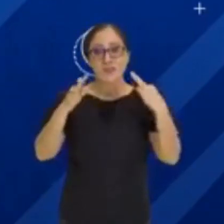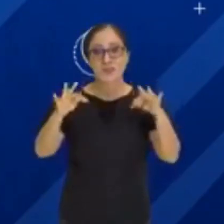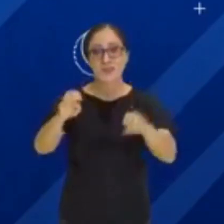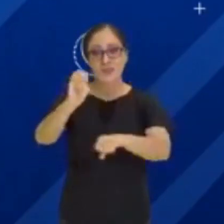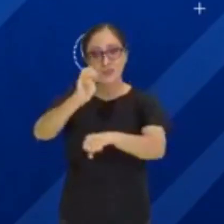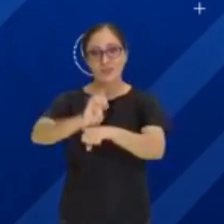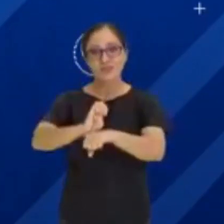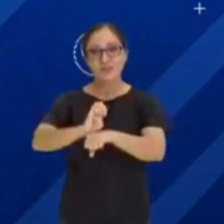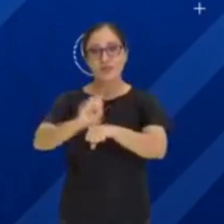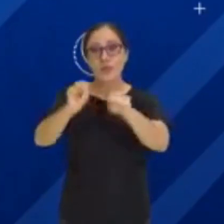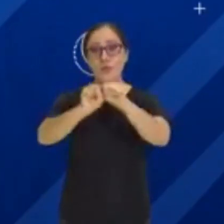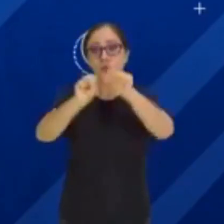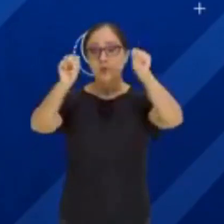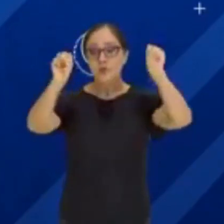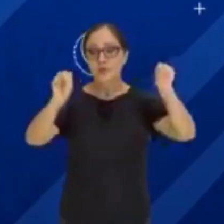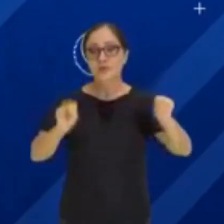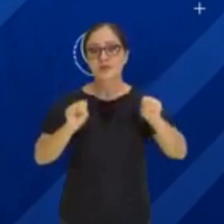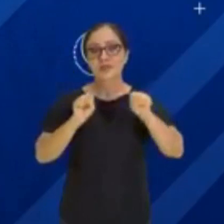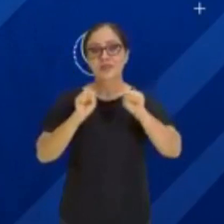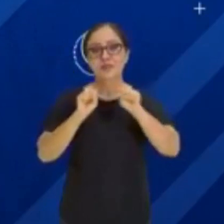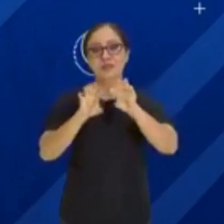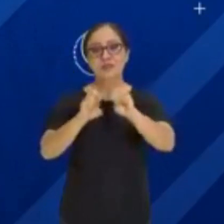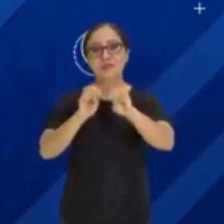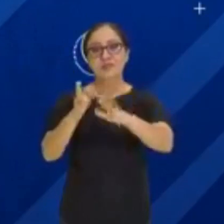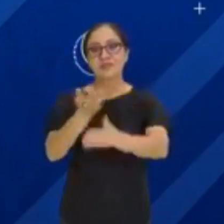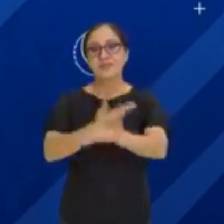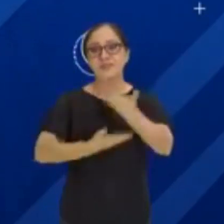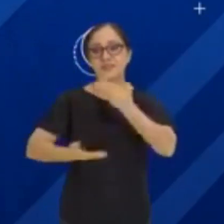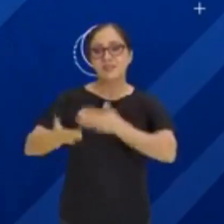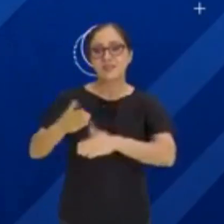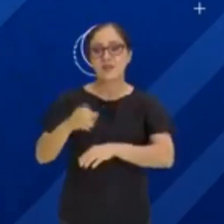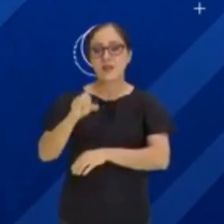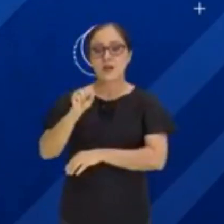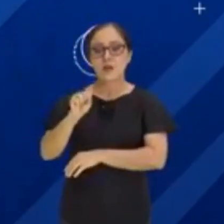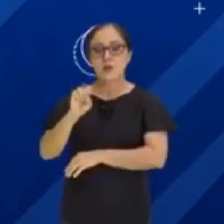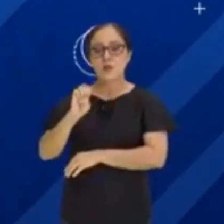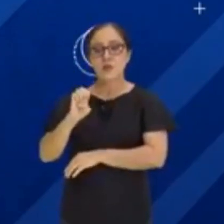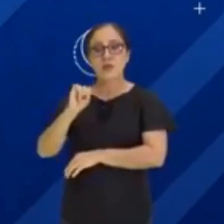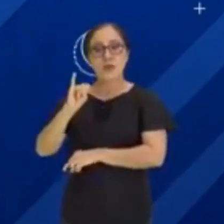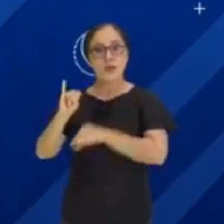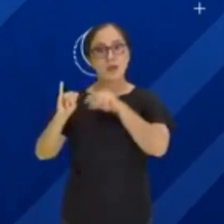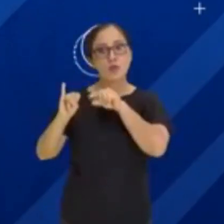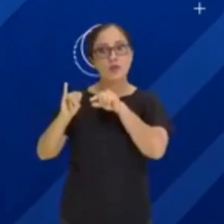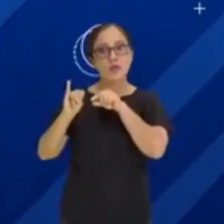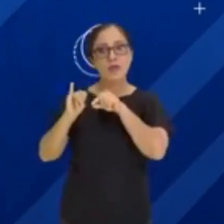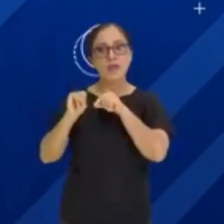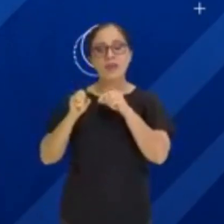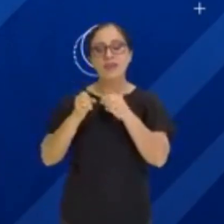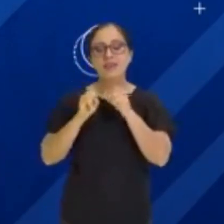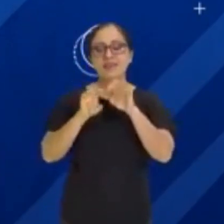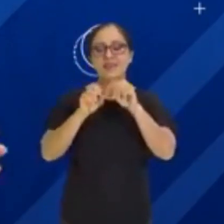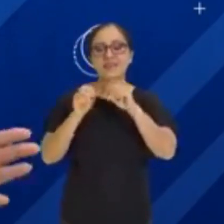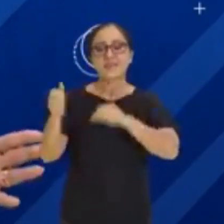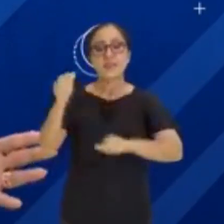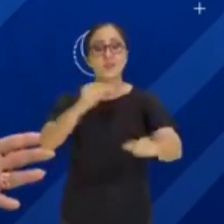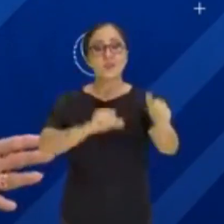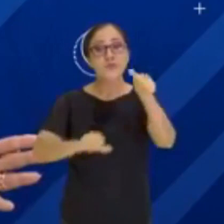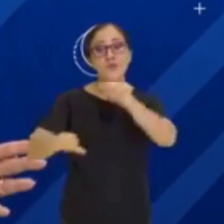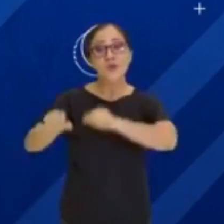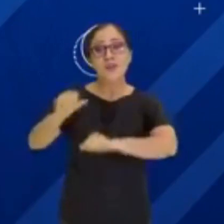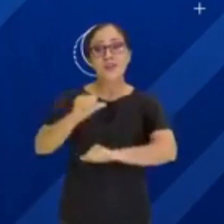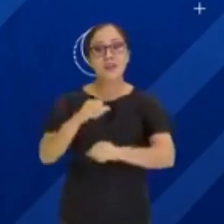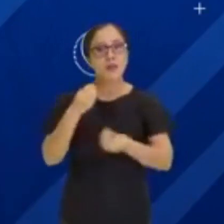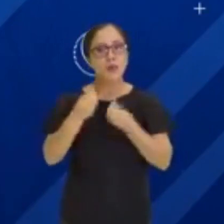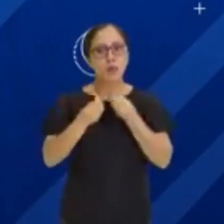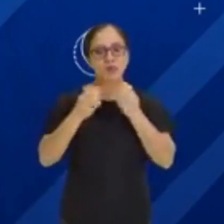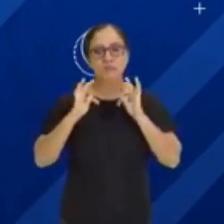Educacional Interativo, o SEI. O SEI leva a educação de qualidade do ensino médio regular, mediado por